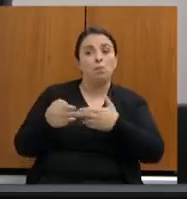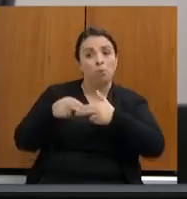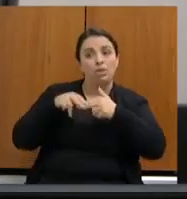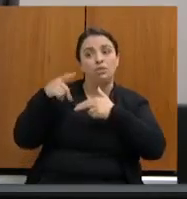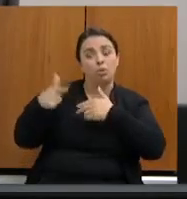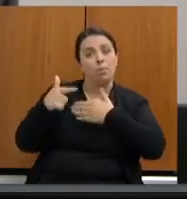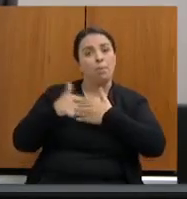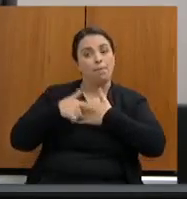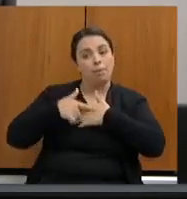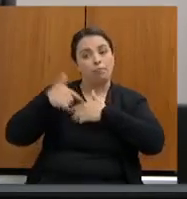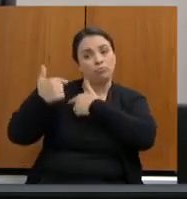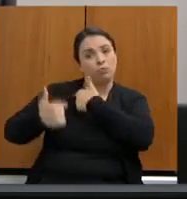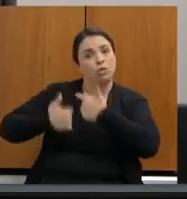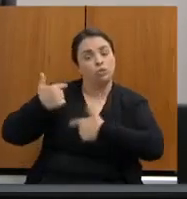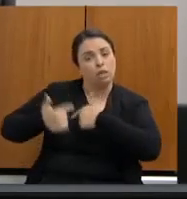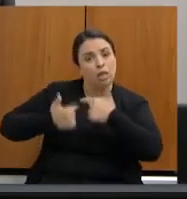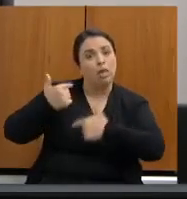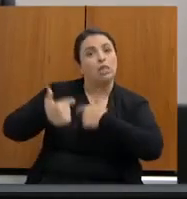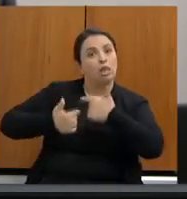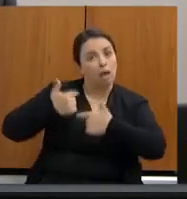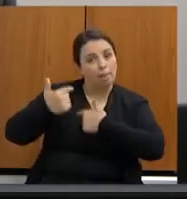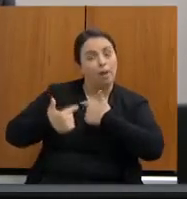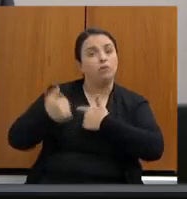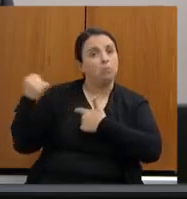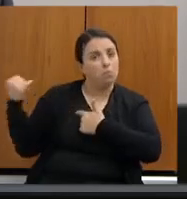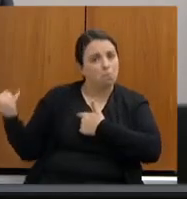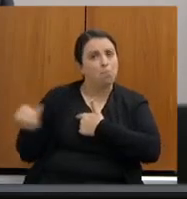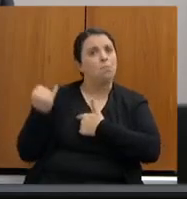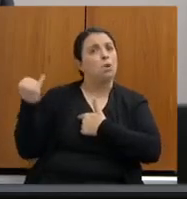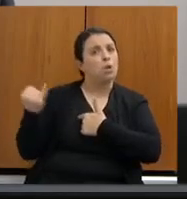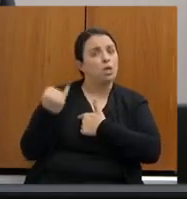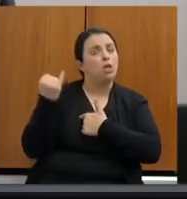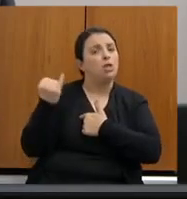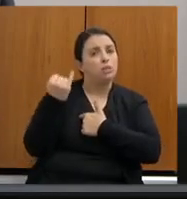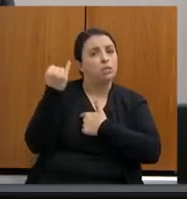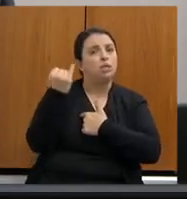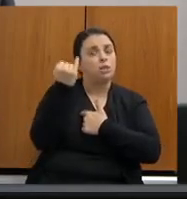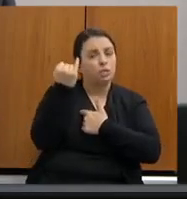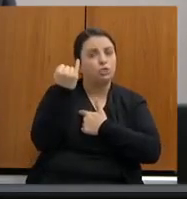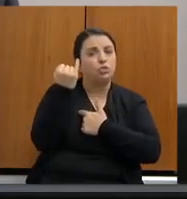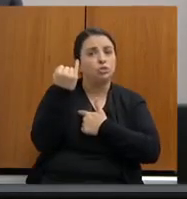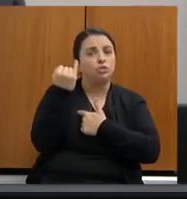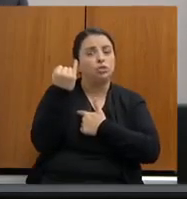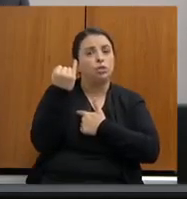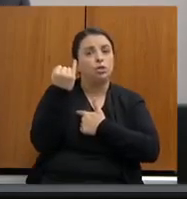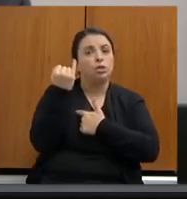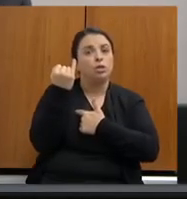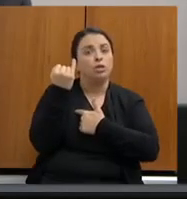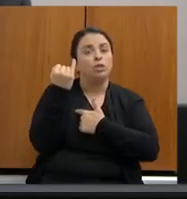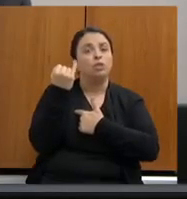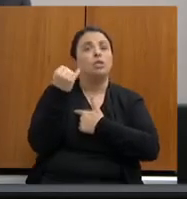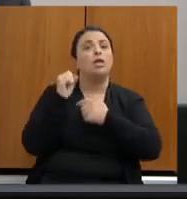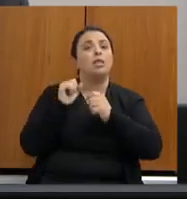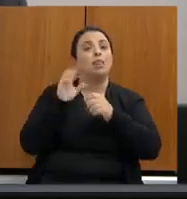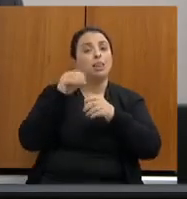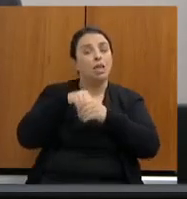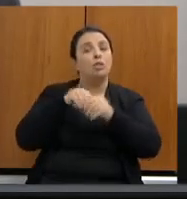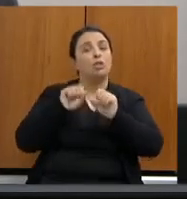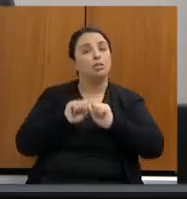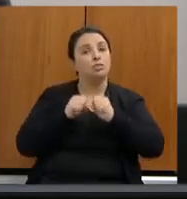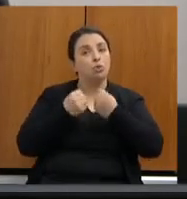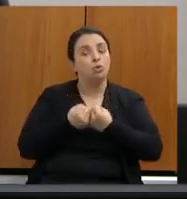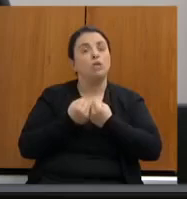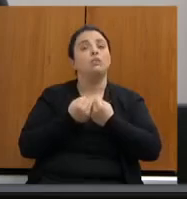um papel é muito importante dentro do sistema do aparato de Segurança Pública do